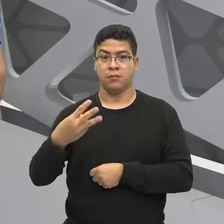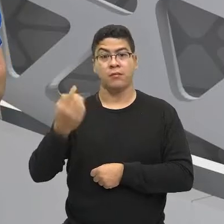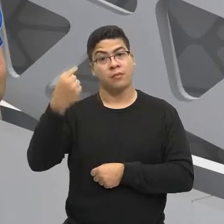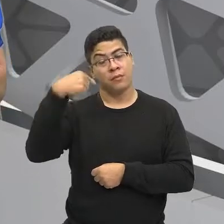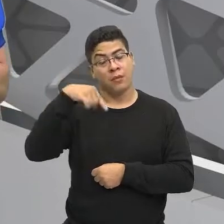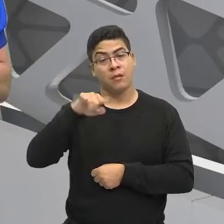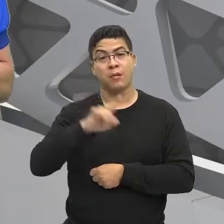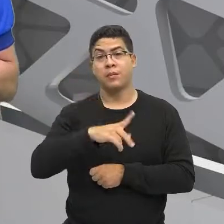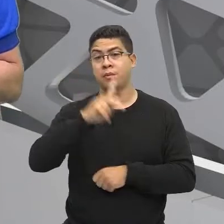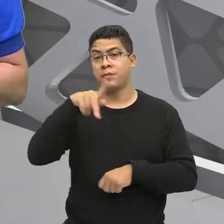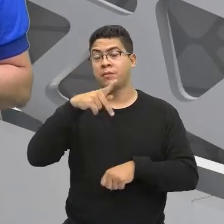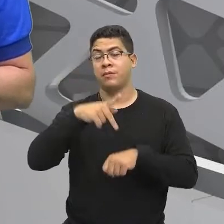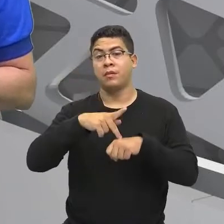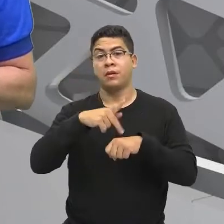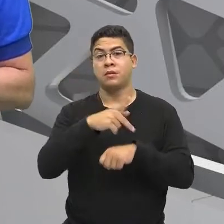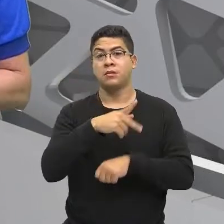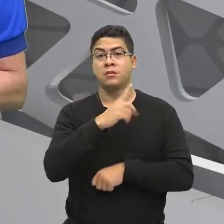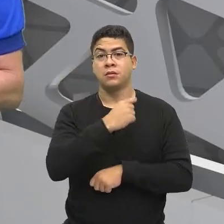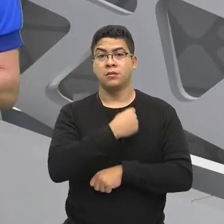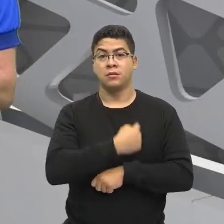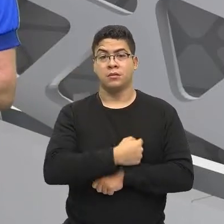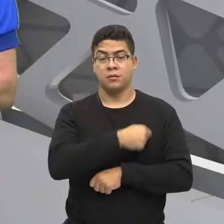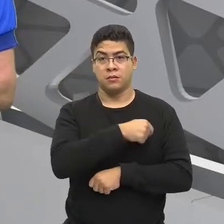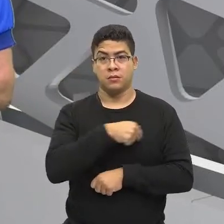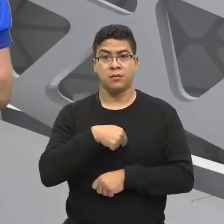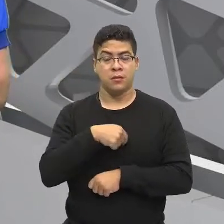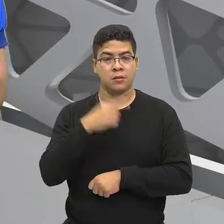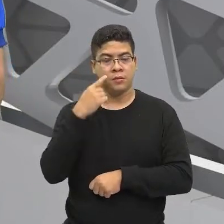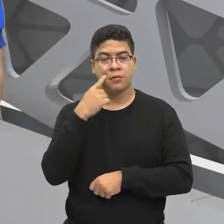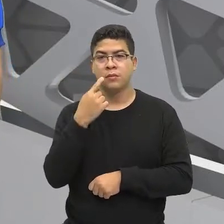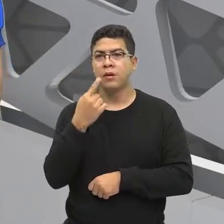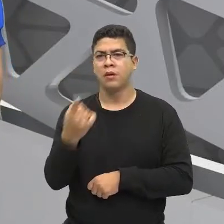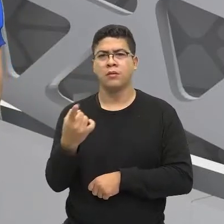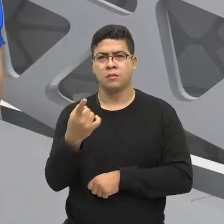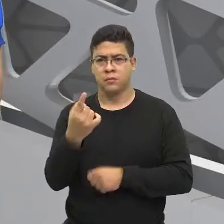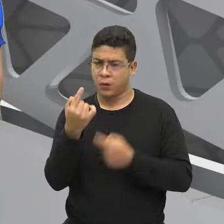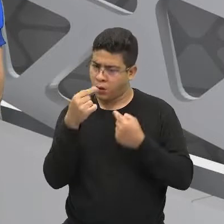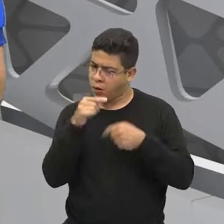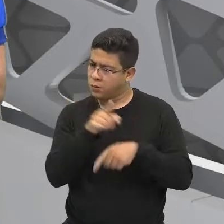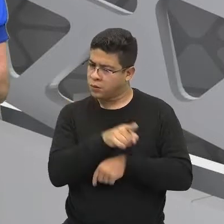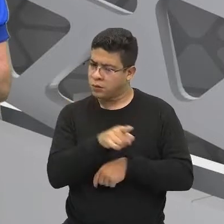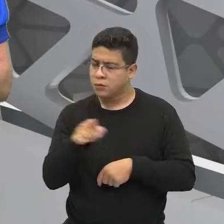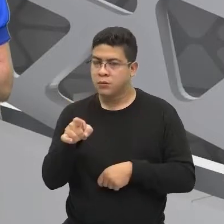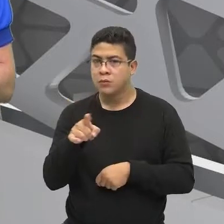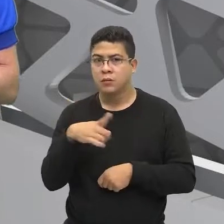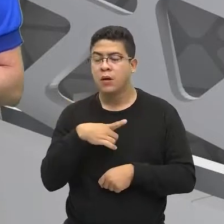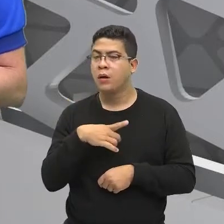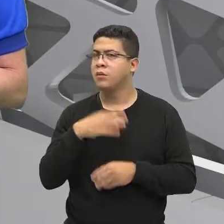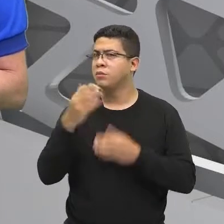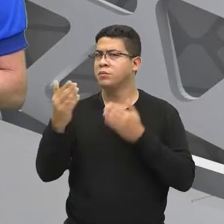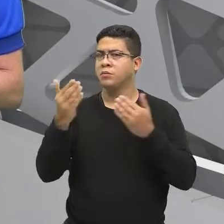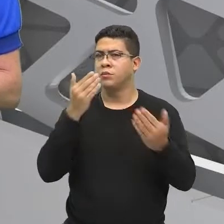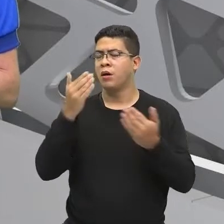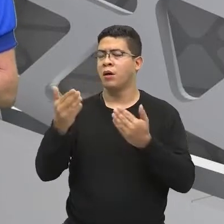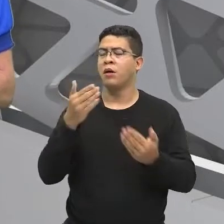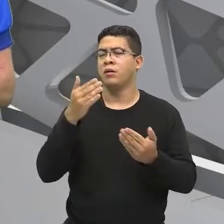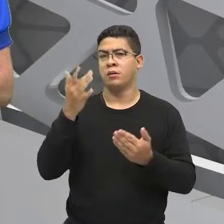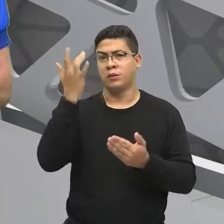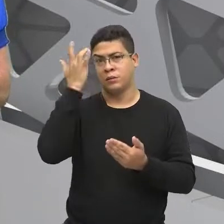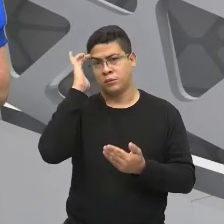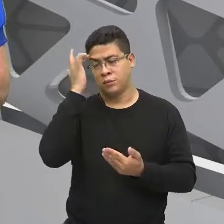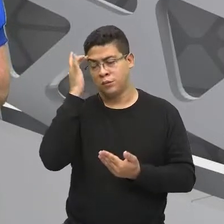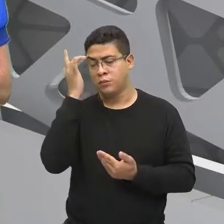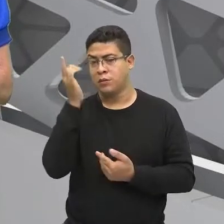Suíça. Lá, o médico traçou-lhe com franqueza uma perspectiva bastante